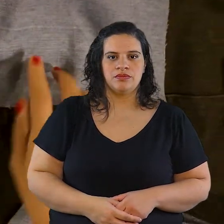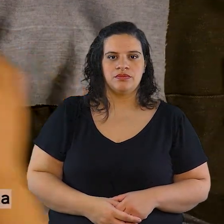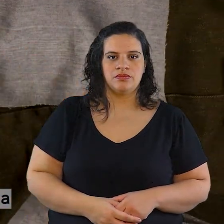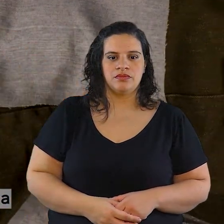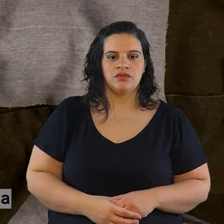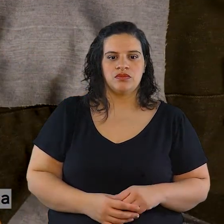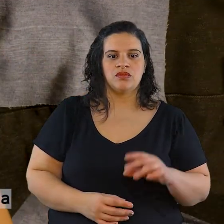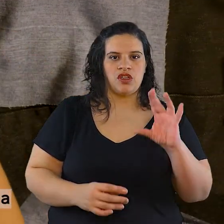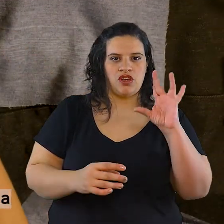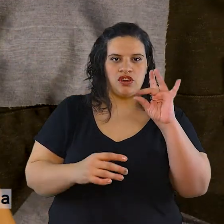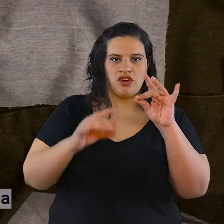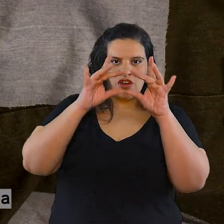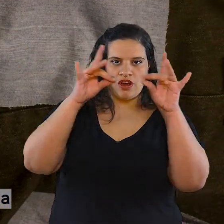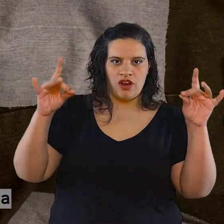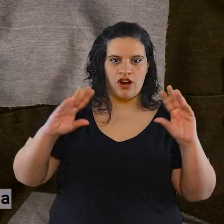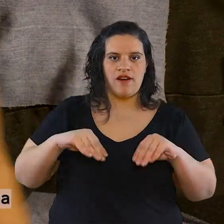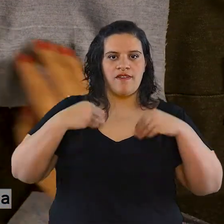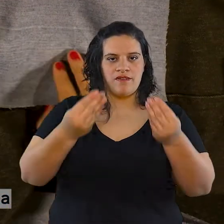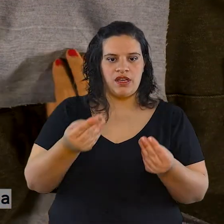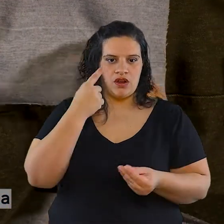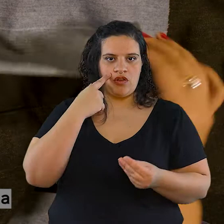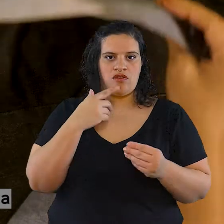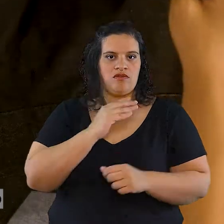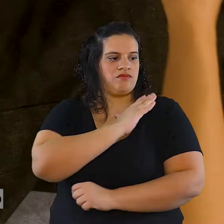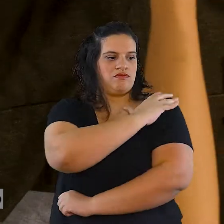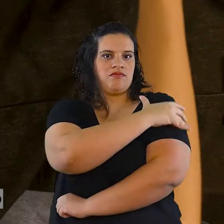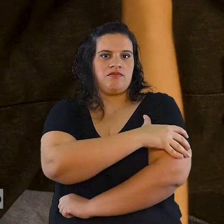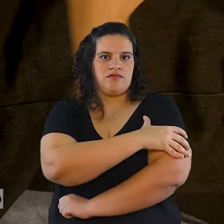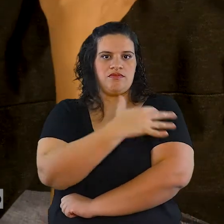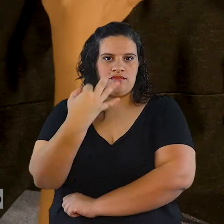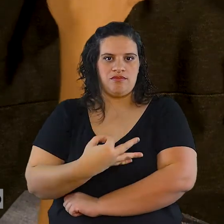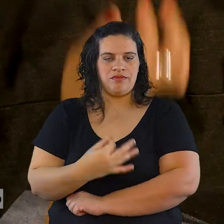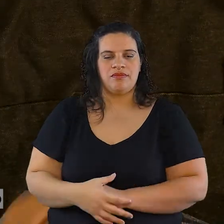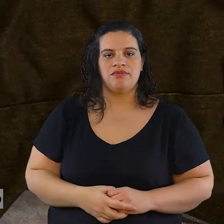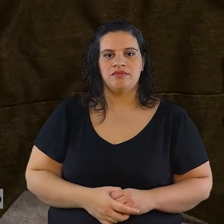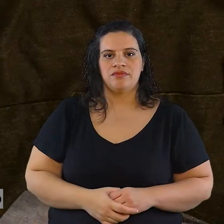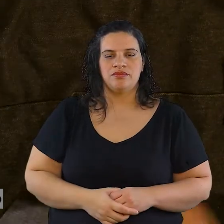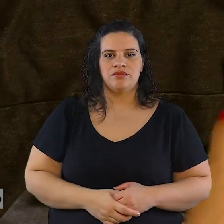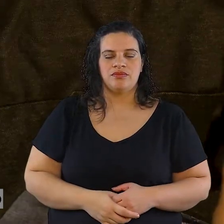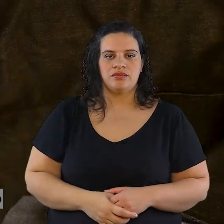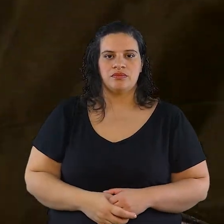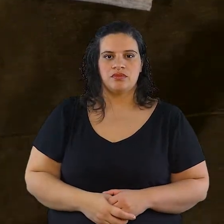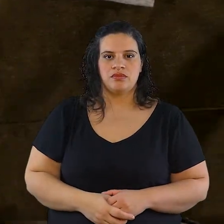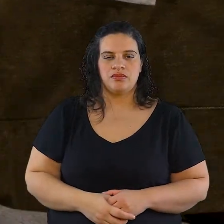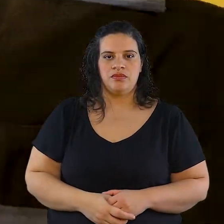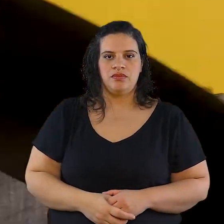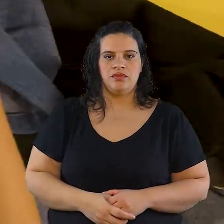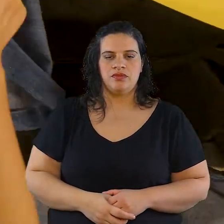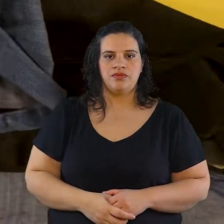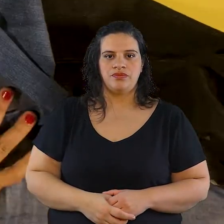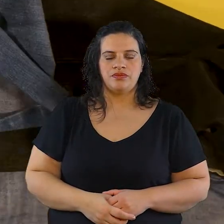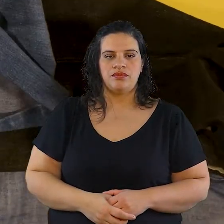Isso. E aí eu vou colar ela aqui, né, essa parte de cima, e quando eu virar, ó, aí vai estar do lado certo.